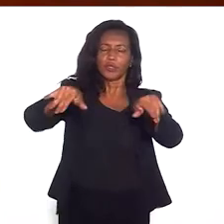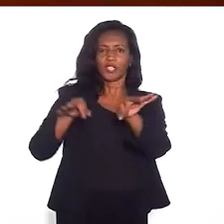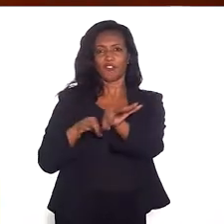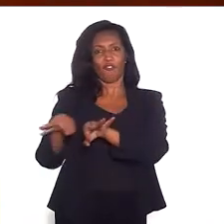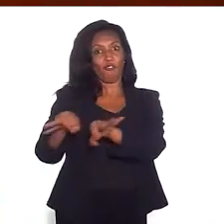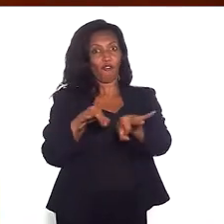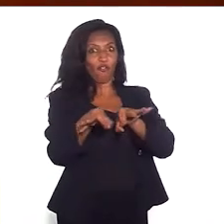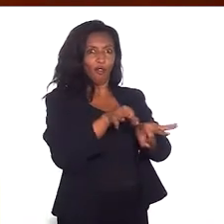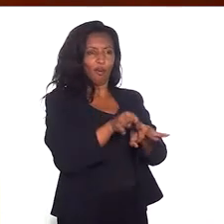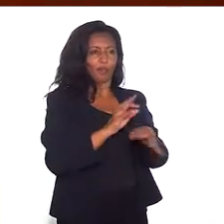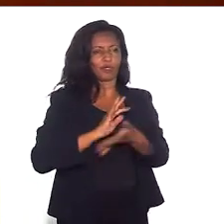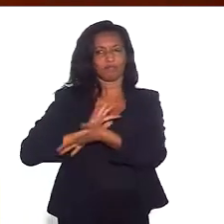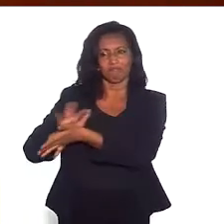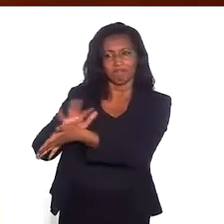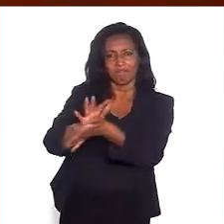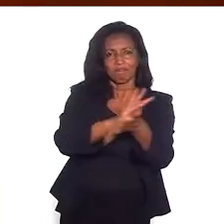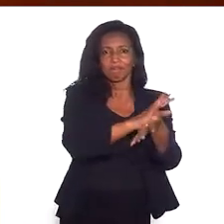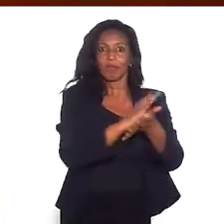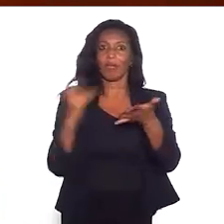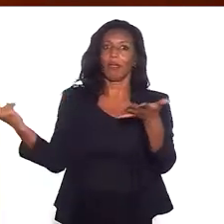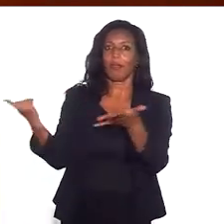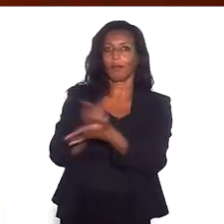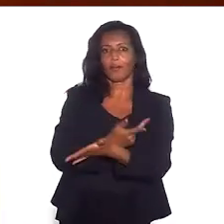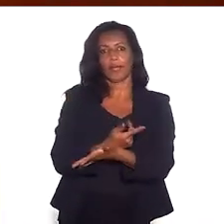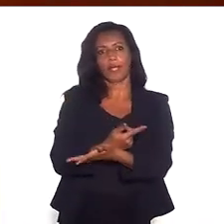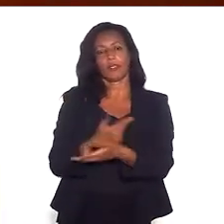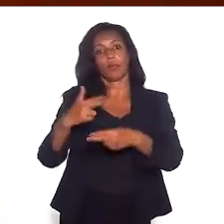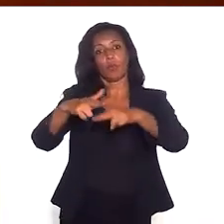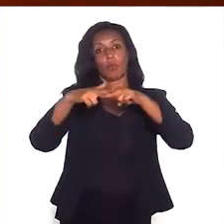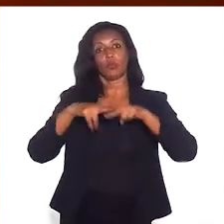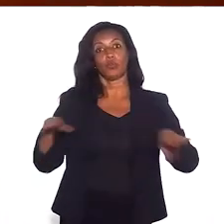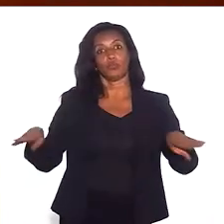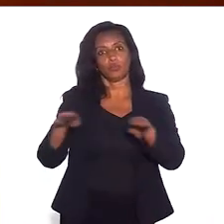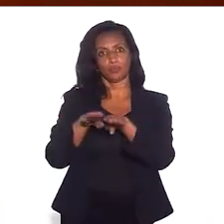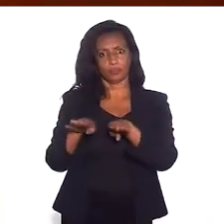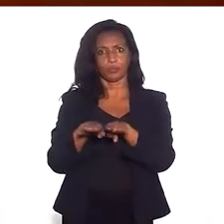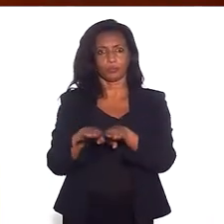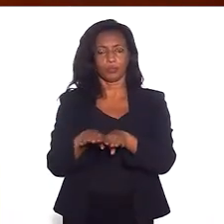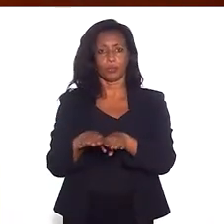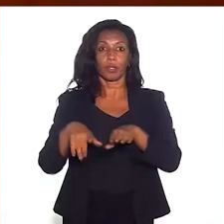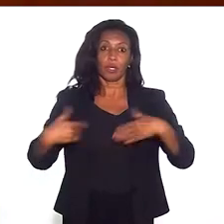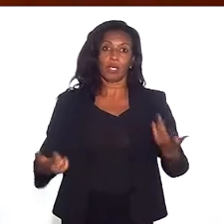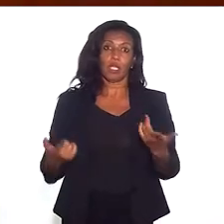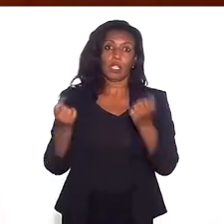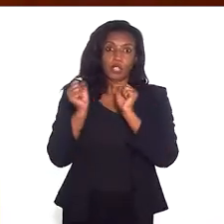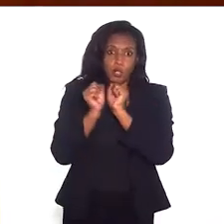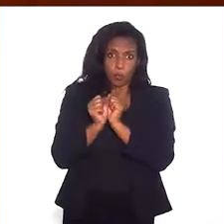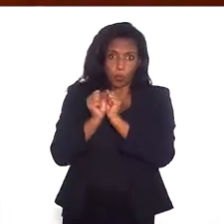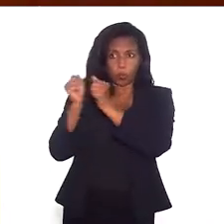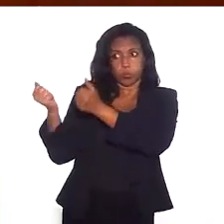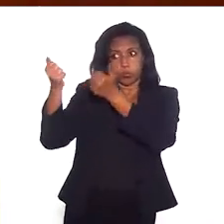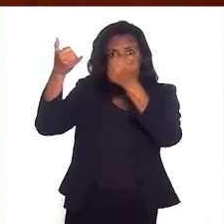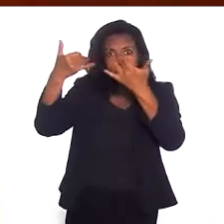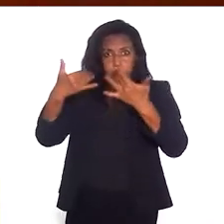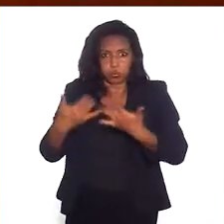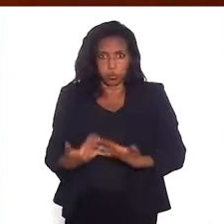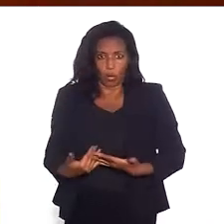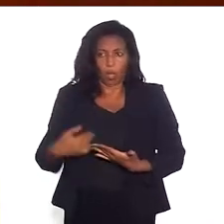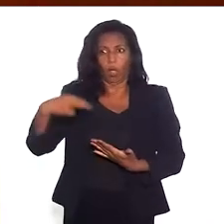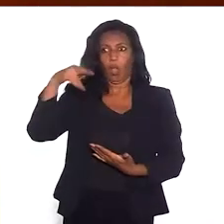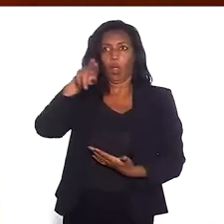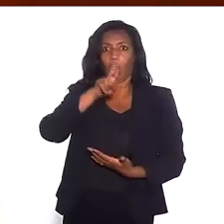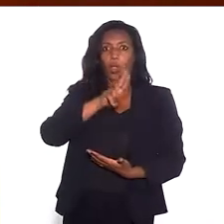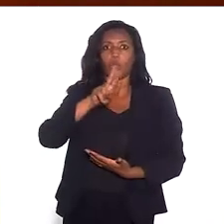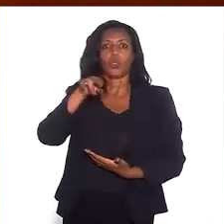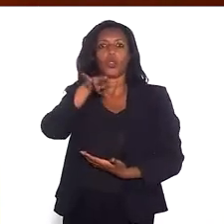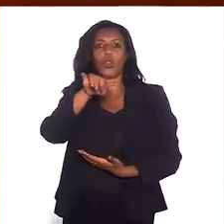que diferentes formas de opressão acontecem em razão dos mesmos motivos. E aí a gente pode especificamente